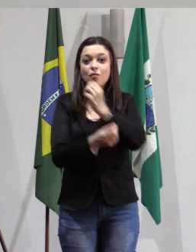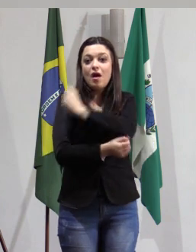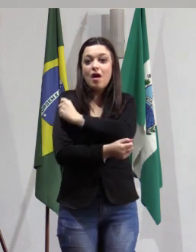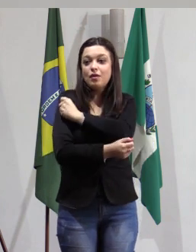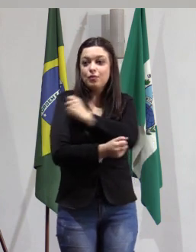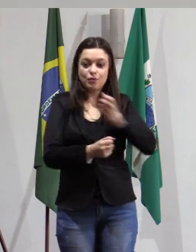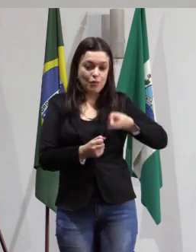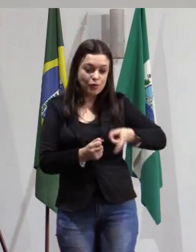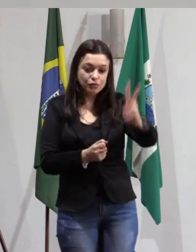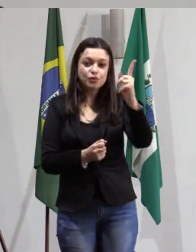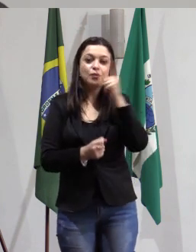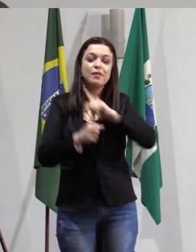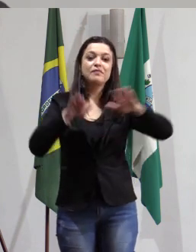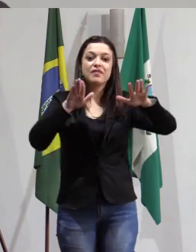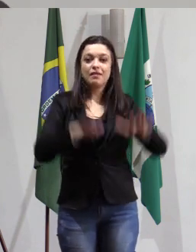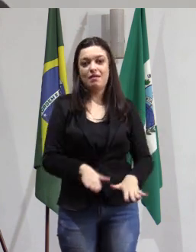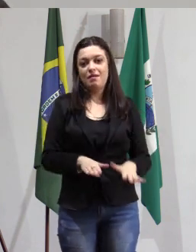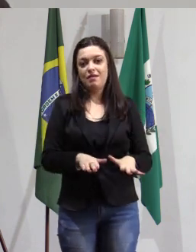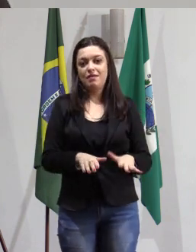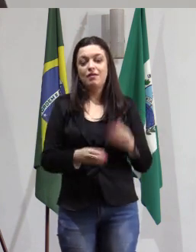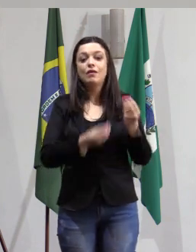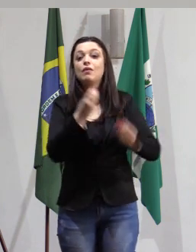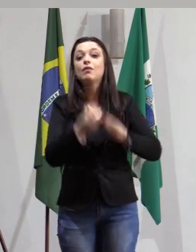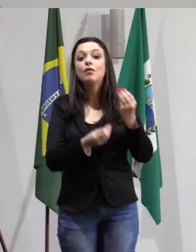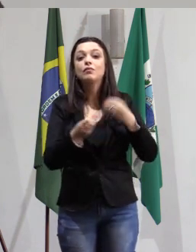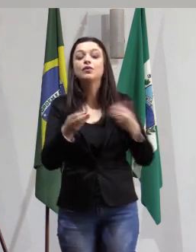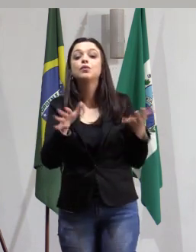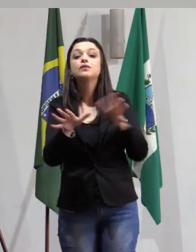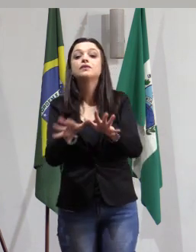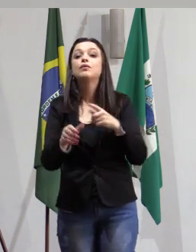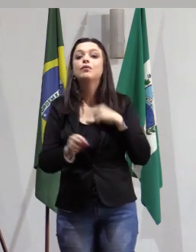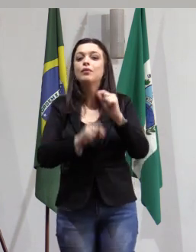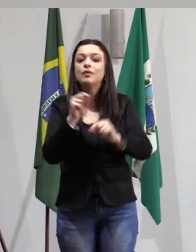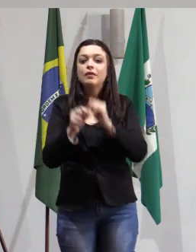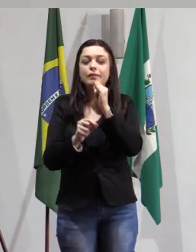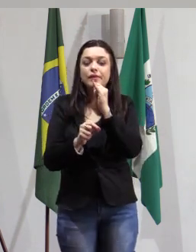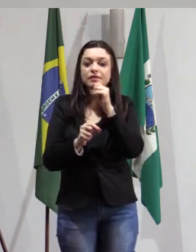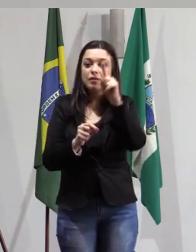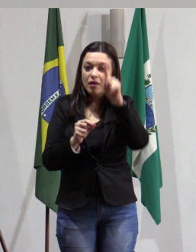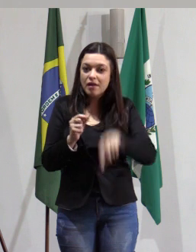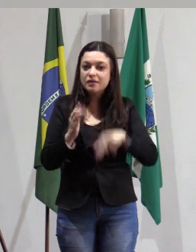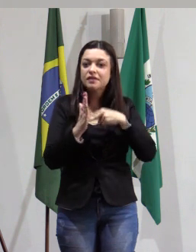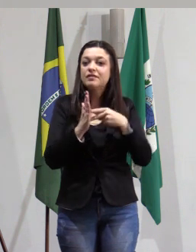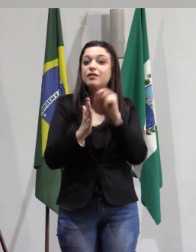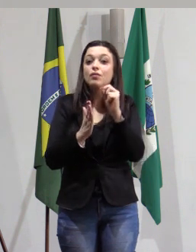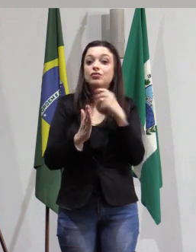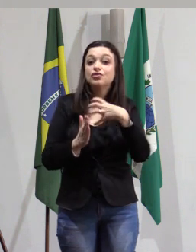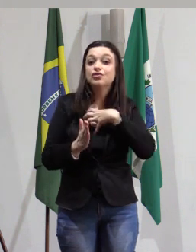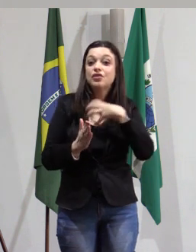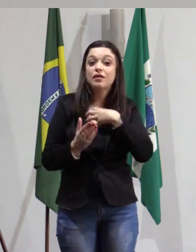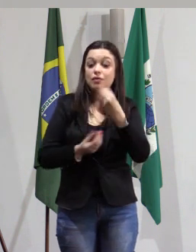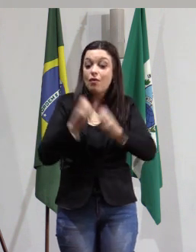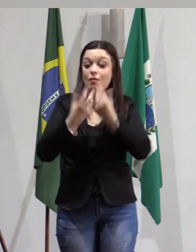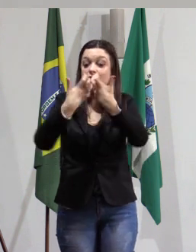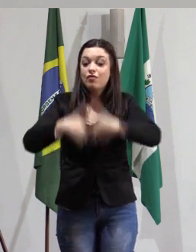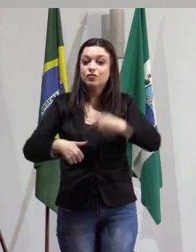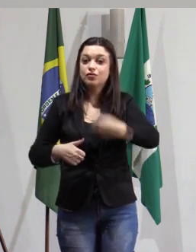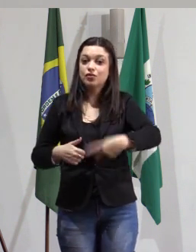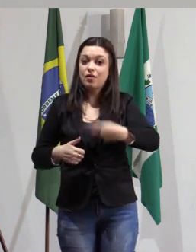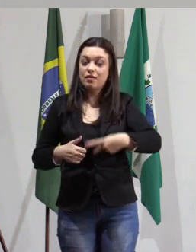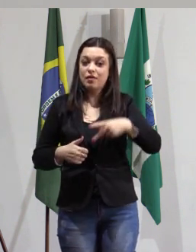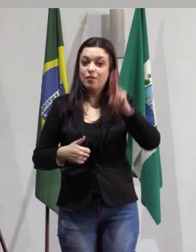inclusão significa dar um giro de 180 graus no modo como a própria universidade